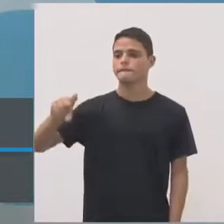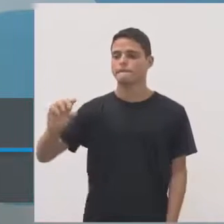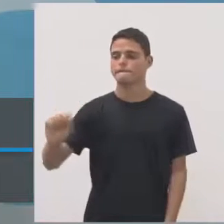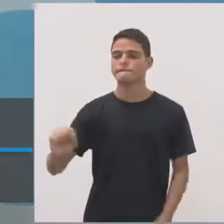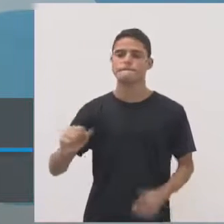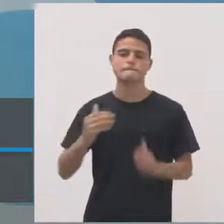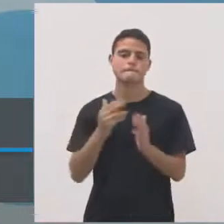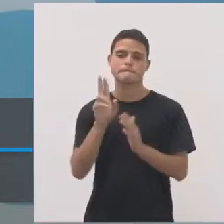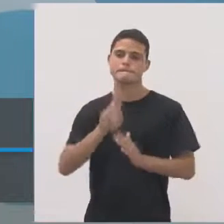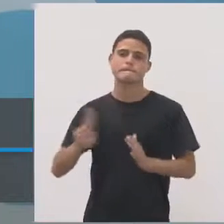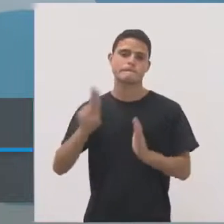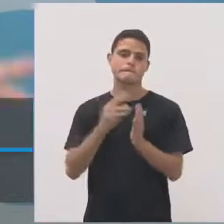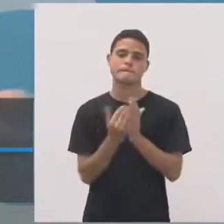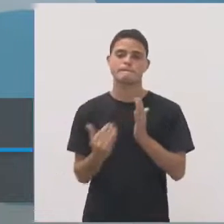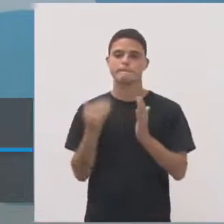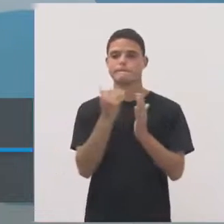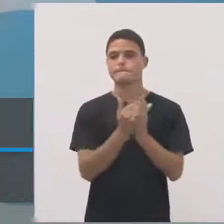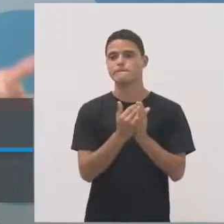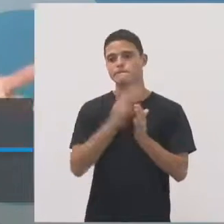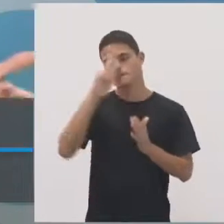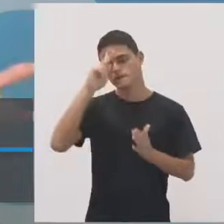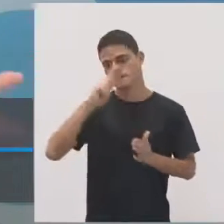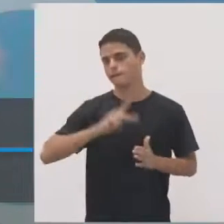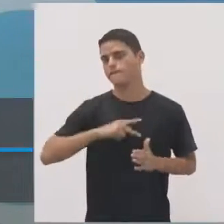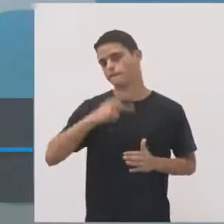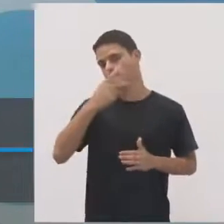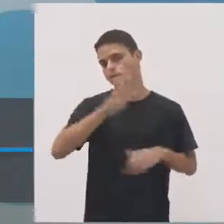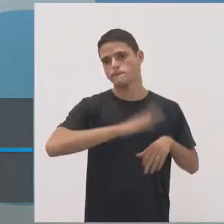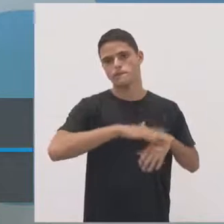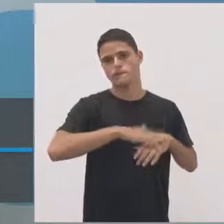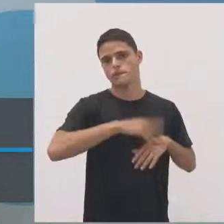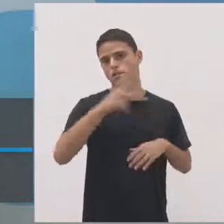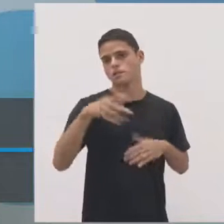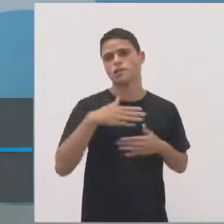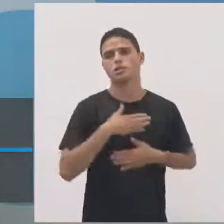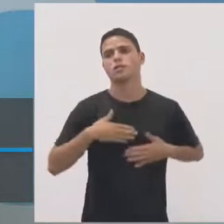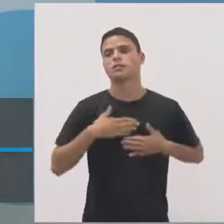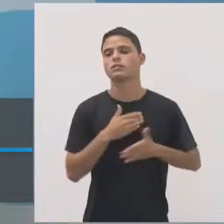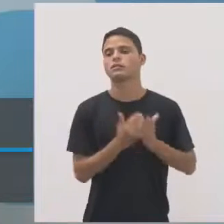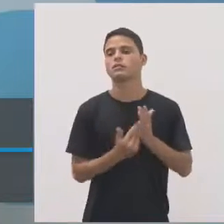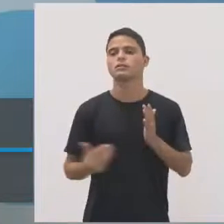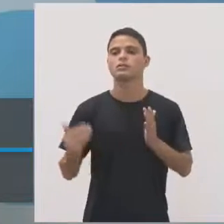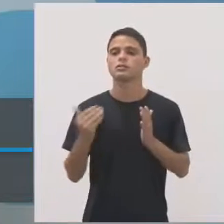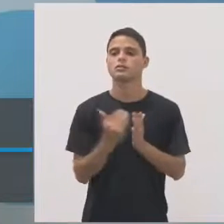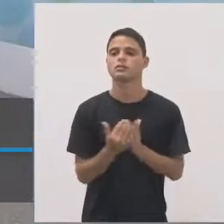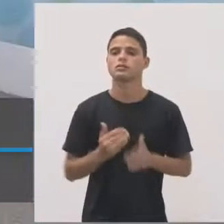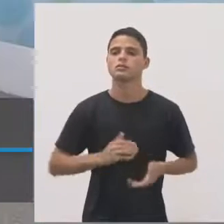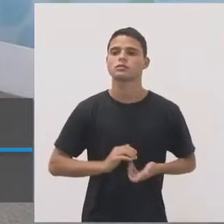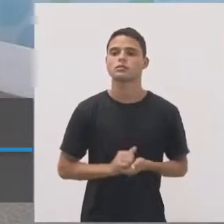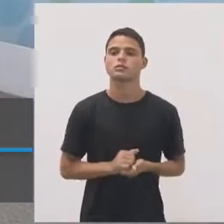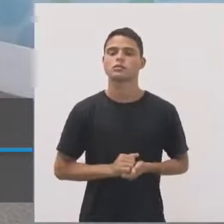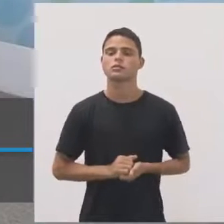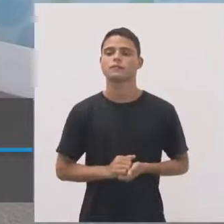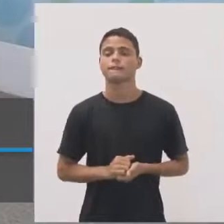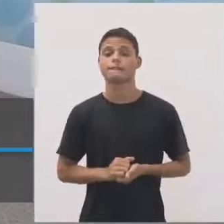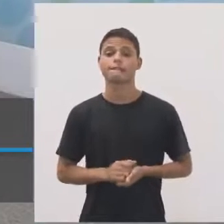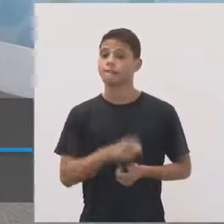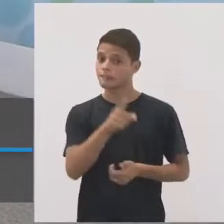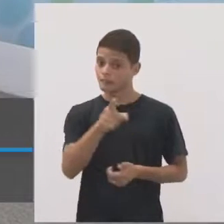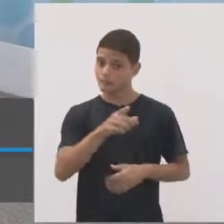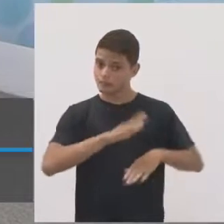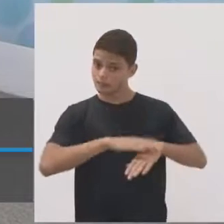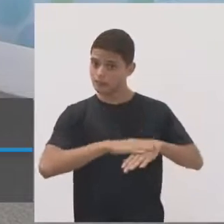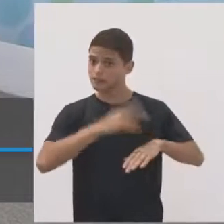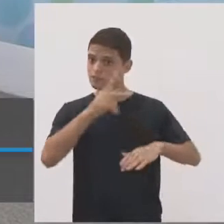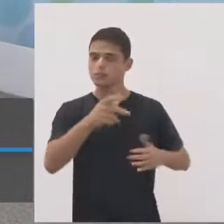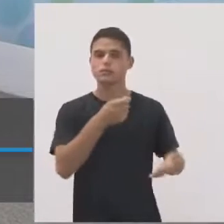não necessariamente você, para o seu uso pessoal, você pode escolher o que você achar melhor. Isso, então na hora que vocês forem comprar, já